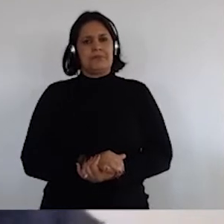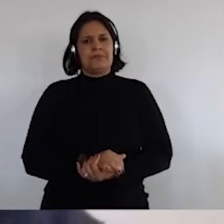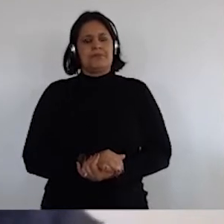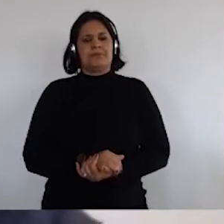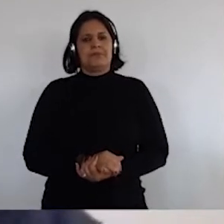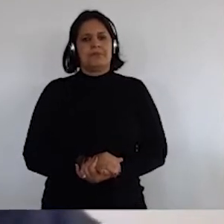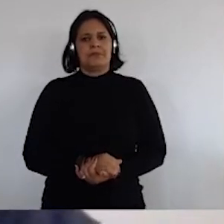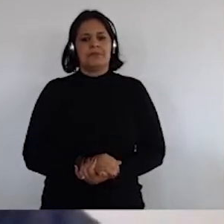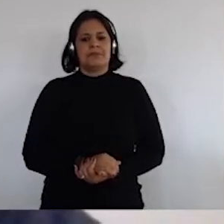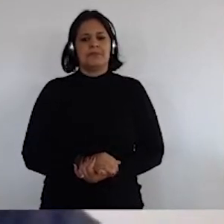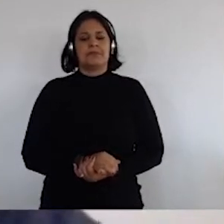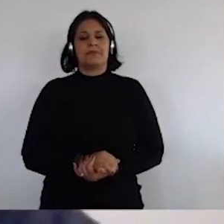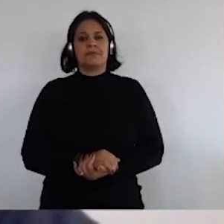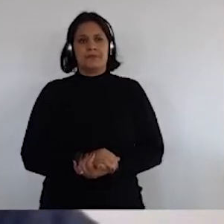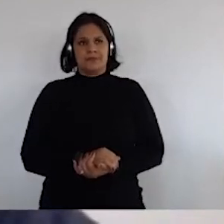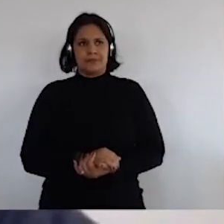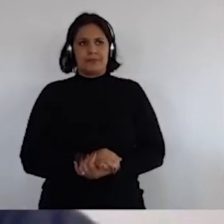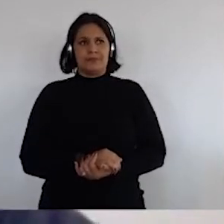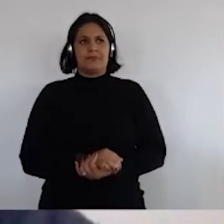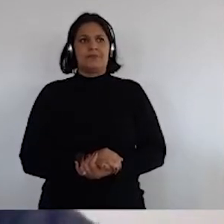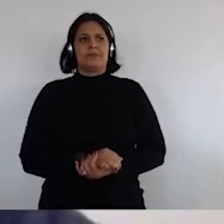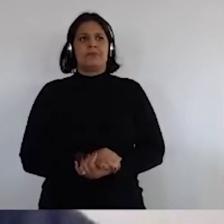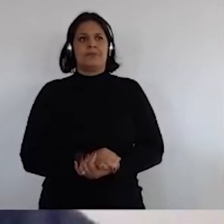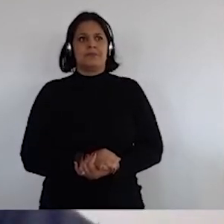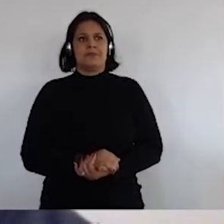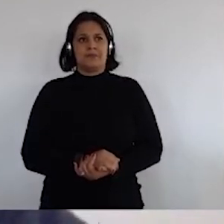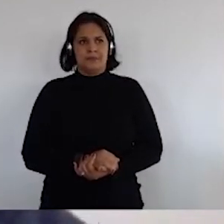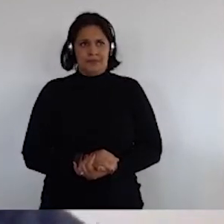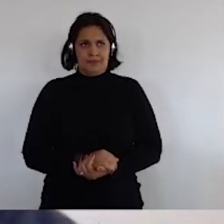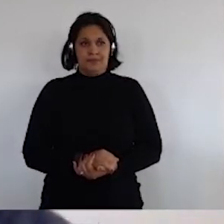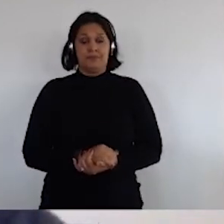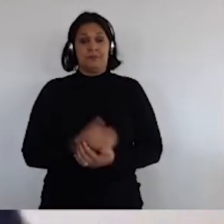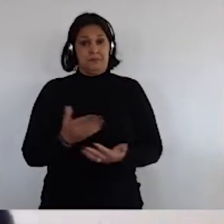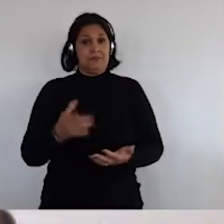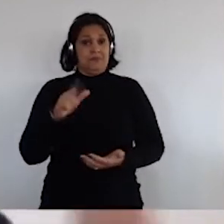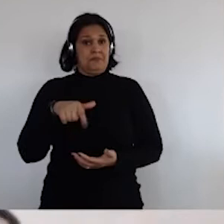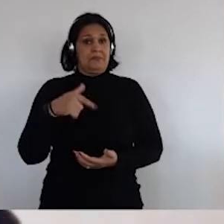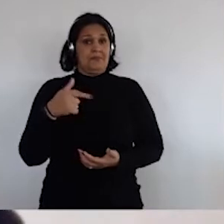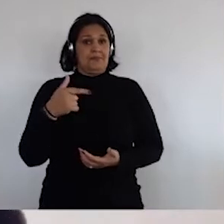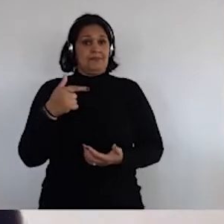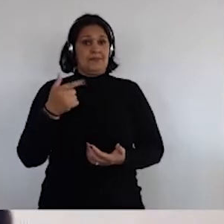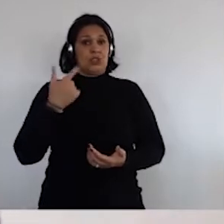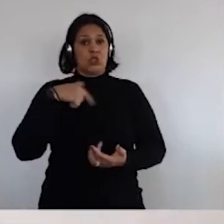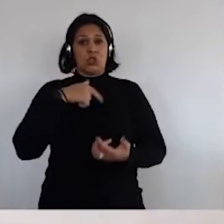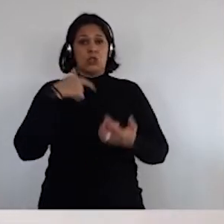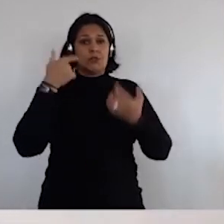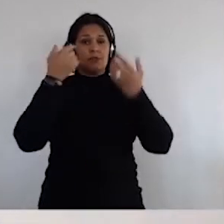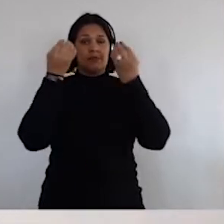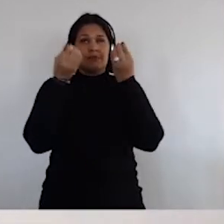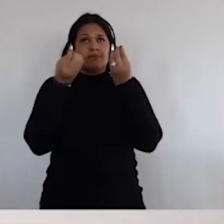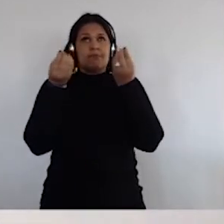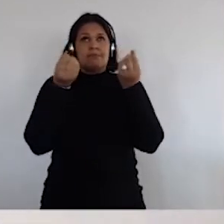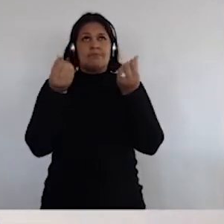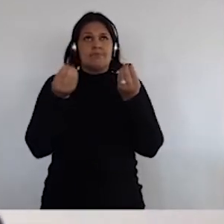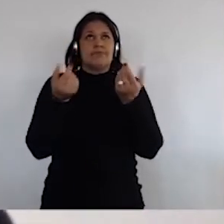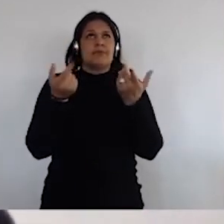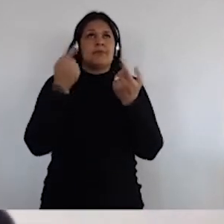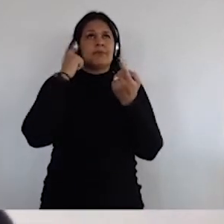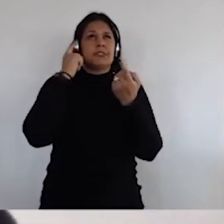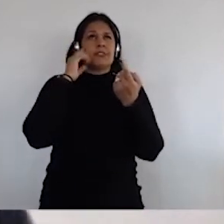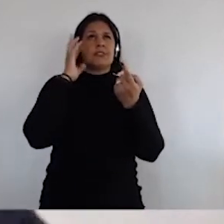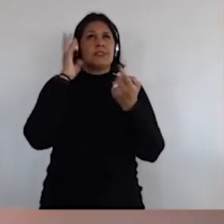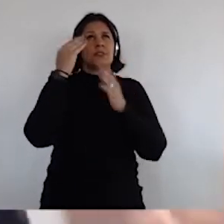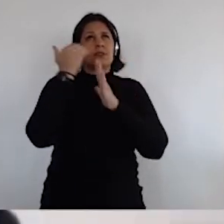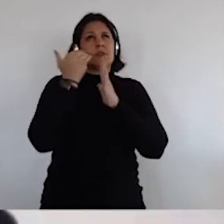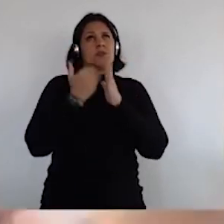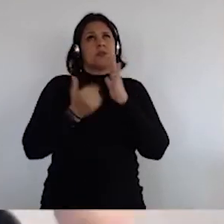deixou para todos nós do sistema Ordem dos Advogados do Brasil. É uma inspiração o trabalho de prerrogativas realizado na sua